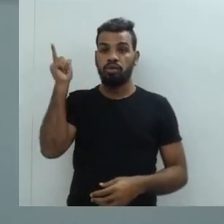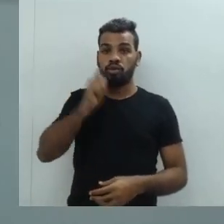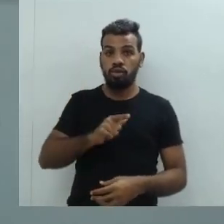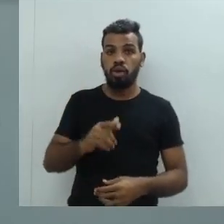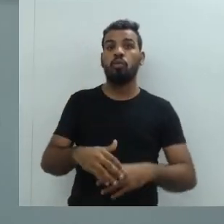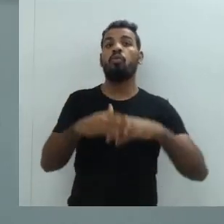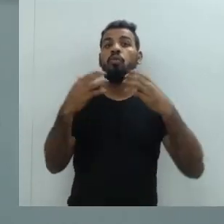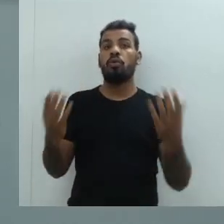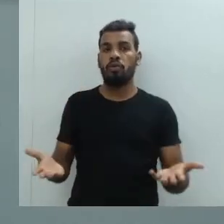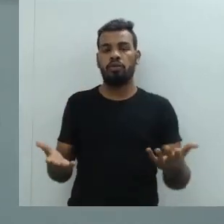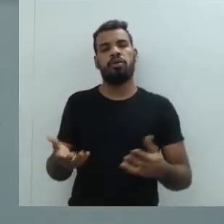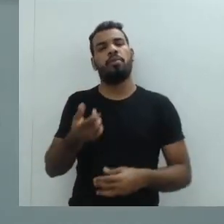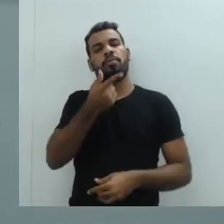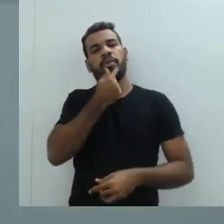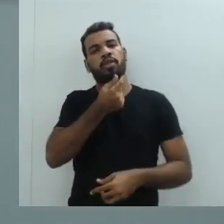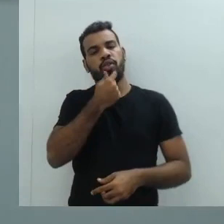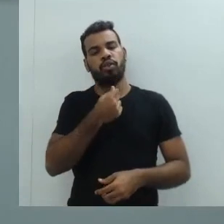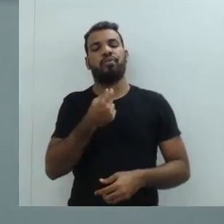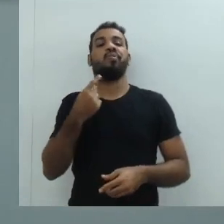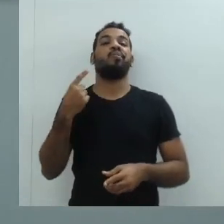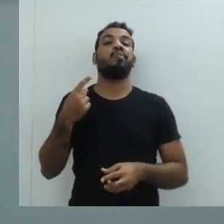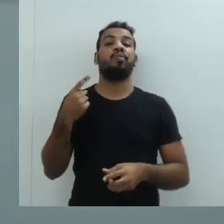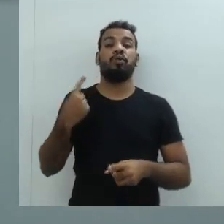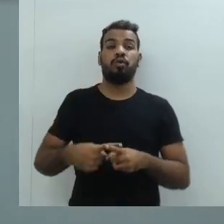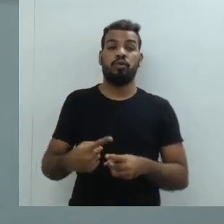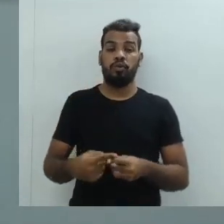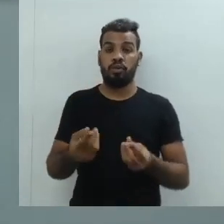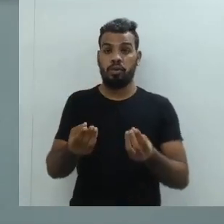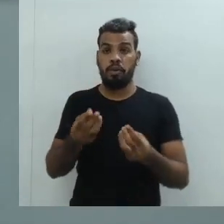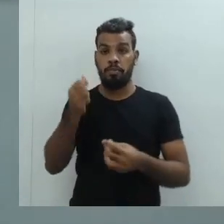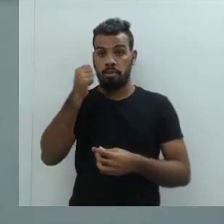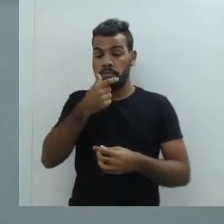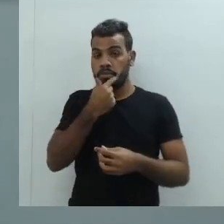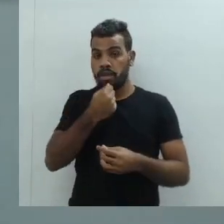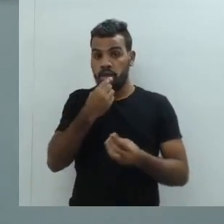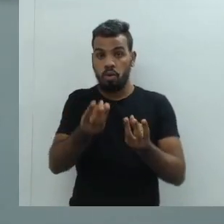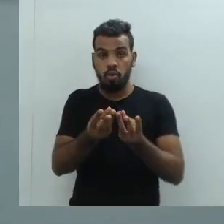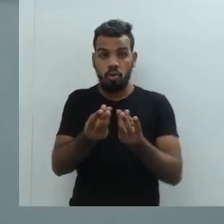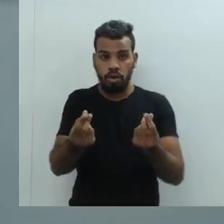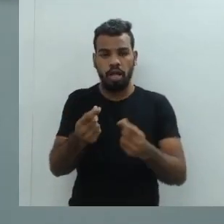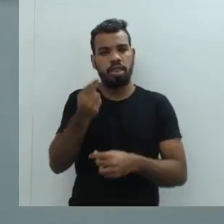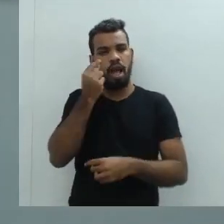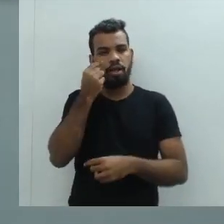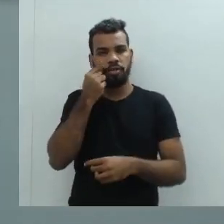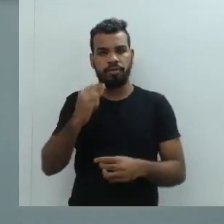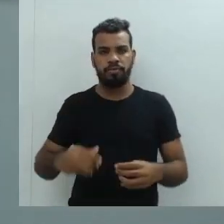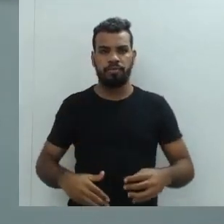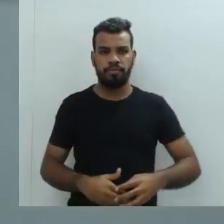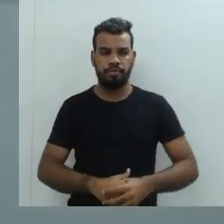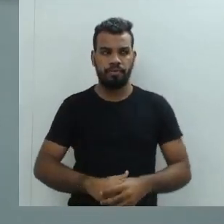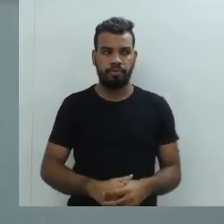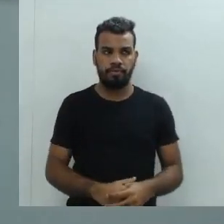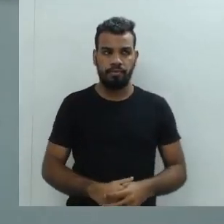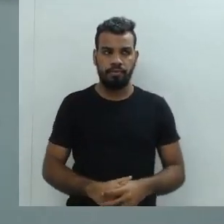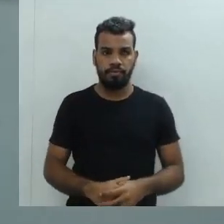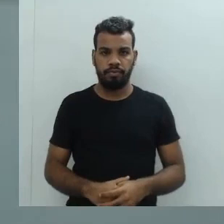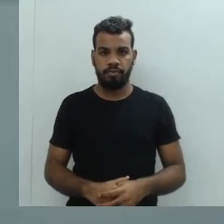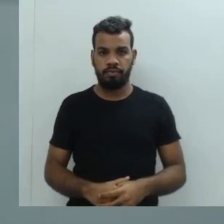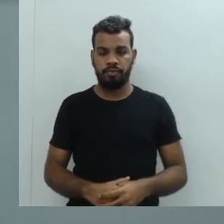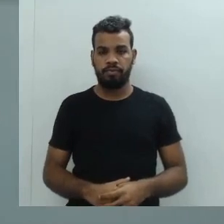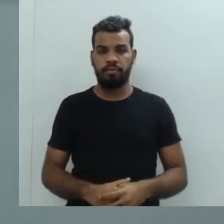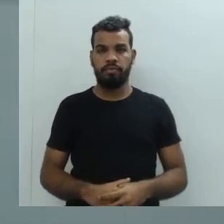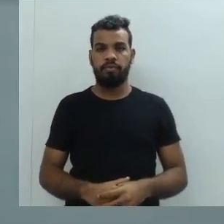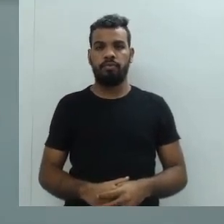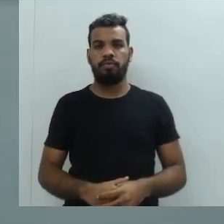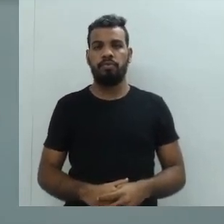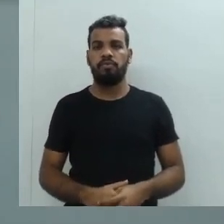com a pergunta, foram os meninos. Por quê? Porque a maior quantidade de meninos torce pelo Náutico. Isso que nós fizemos aqui